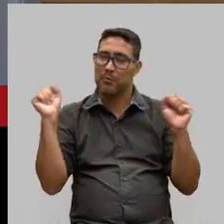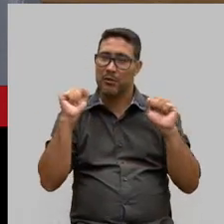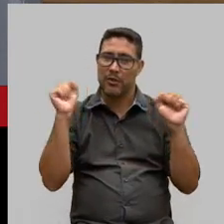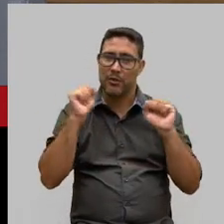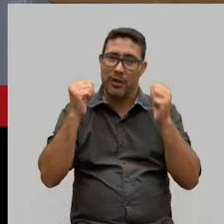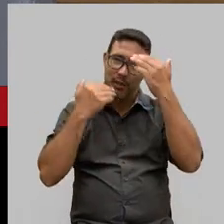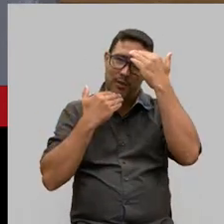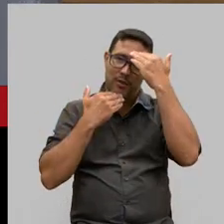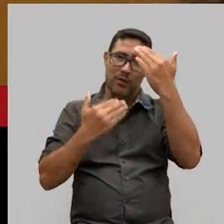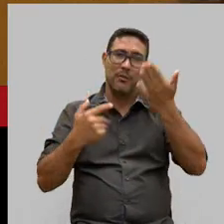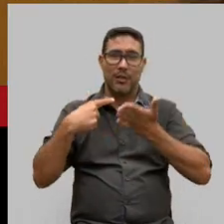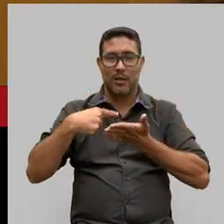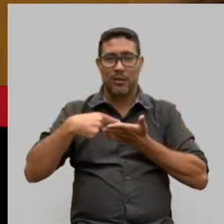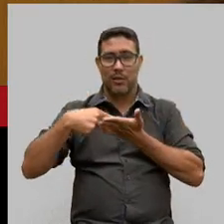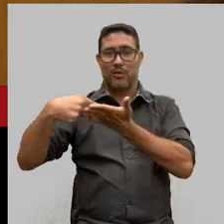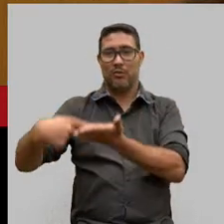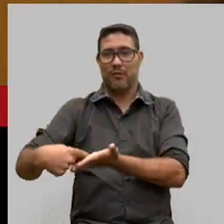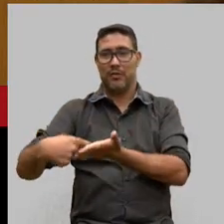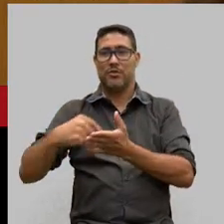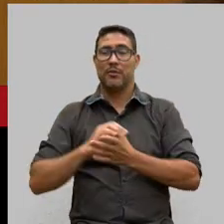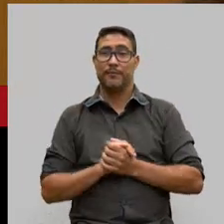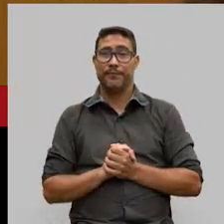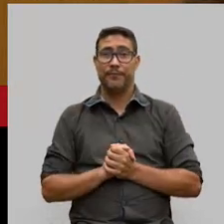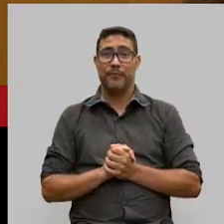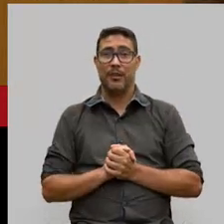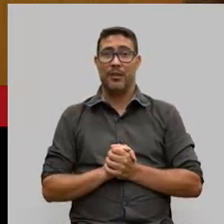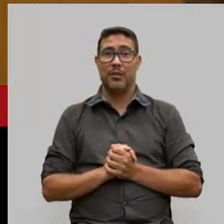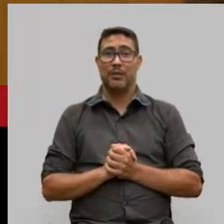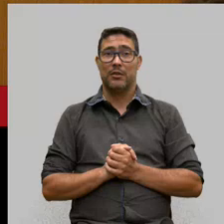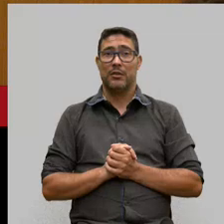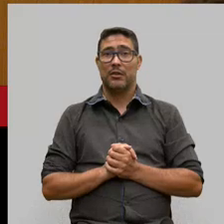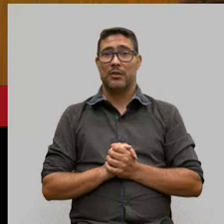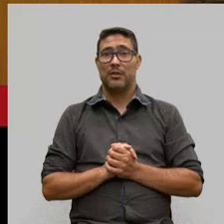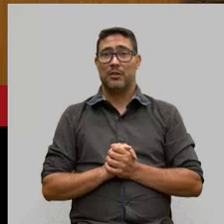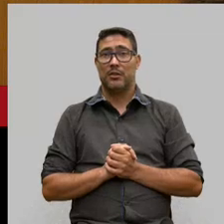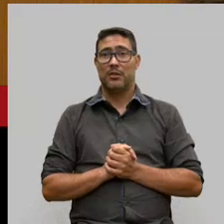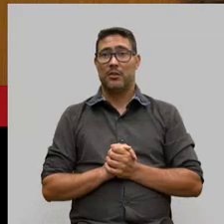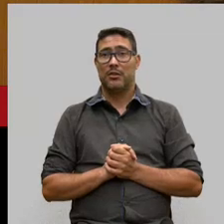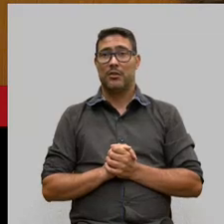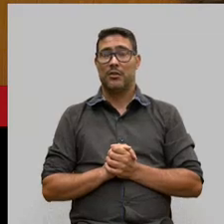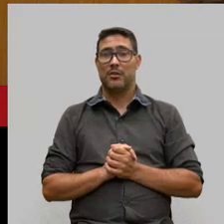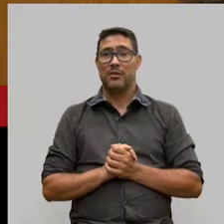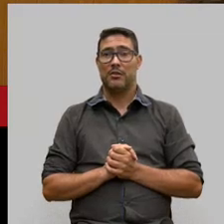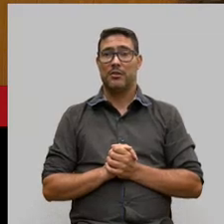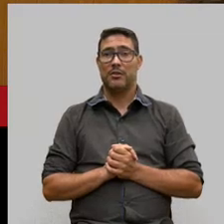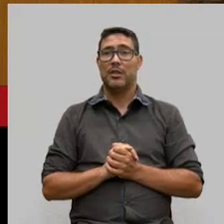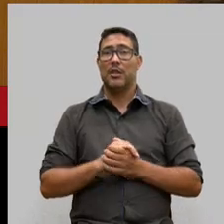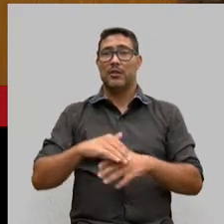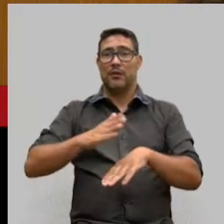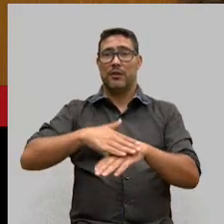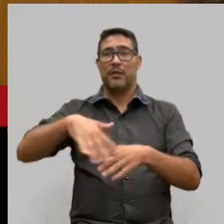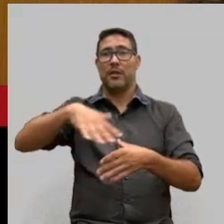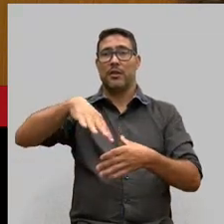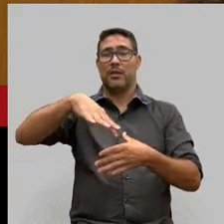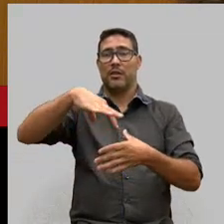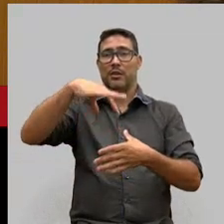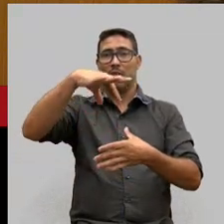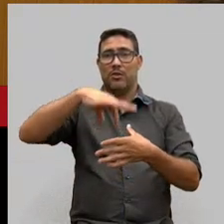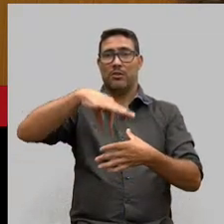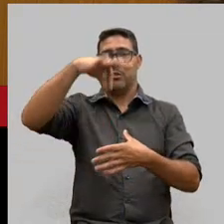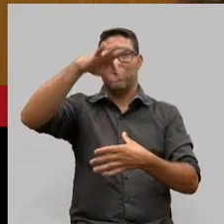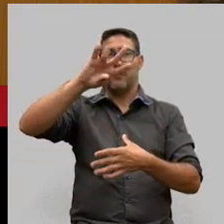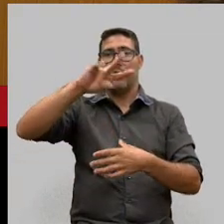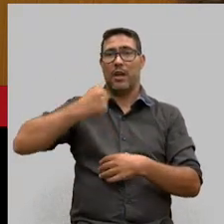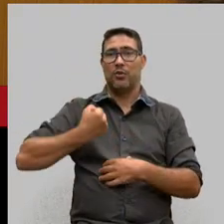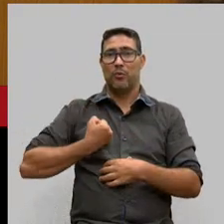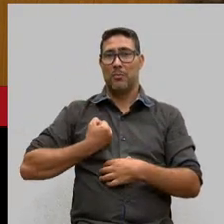convite tá muito bem né gente vamos fazer o sorteio pedir a Dane para tirar um papelzinho aqui ó vai ser pela numeração das